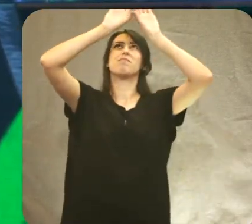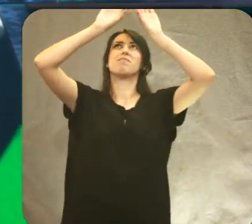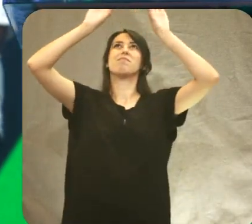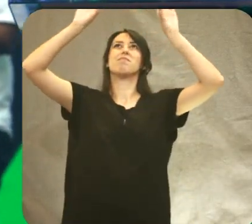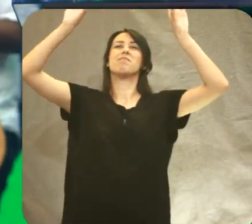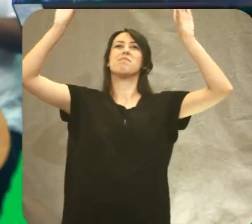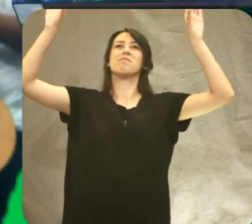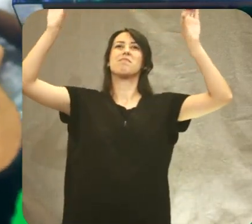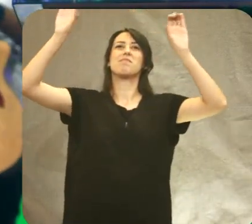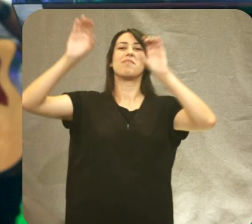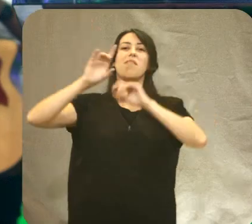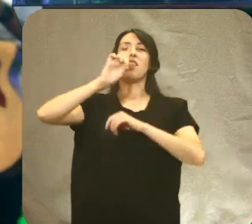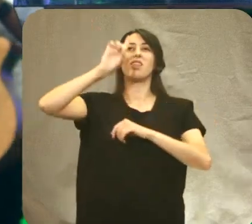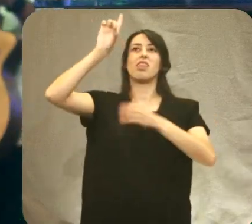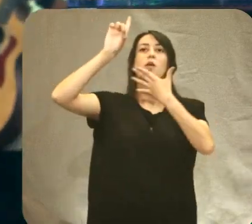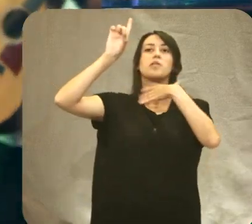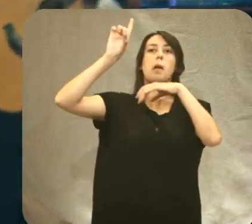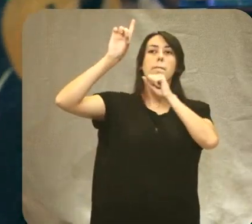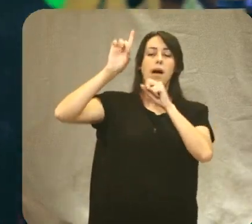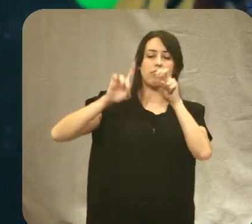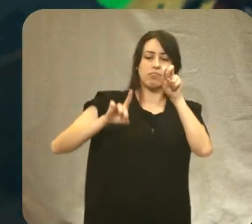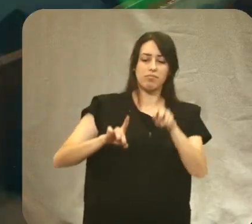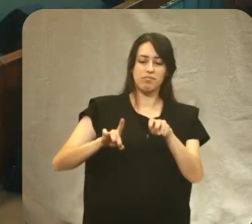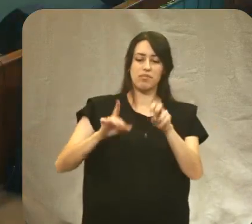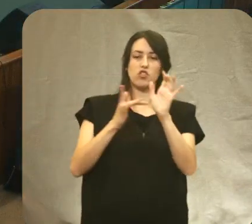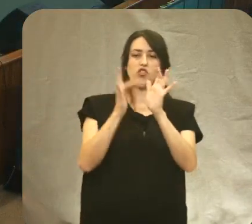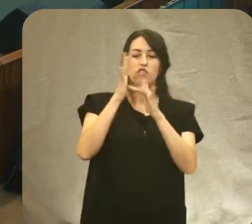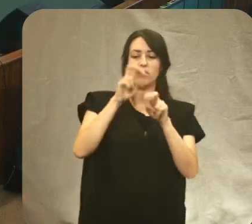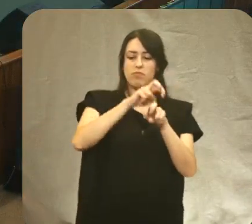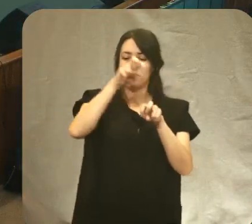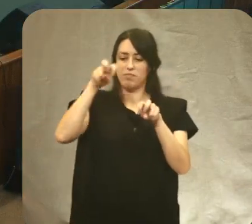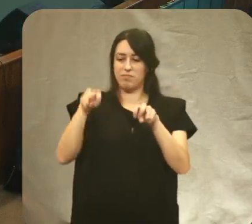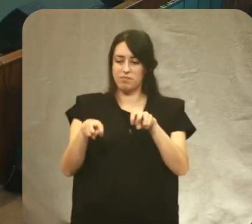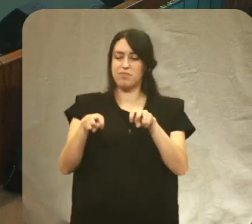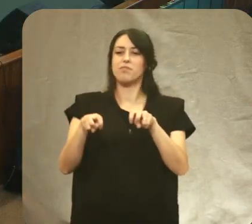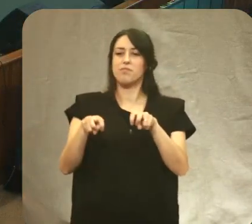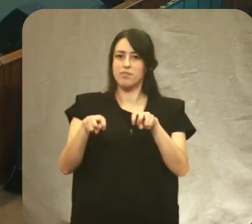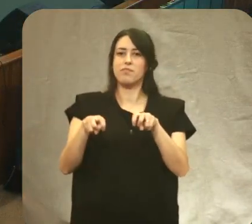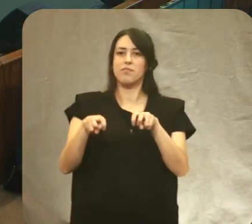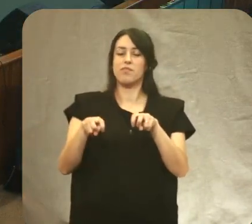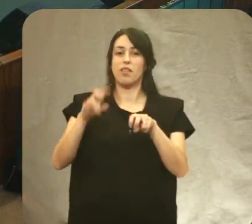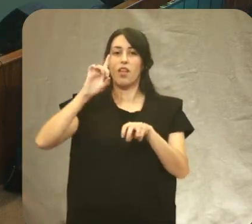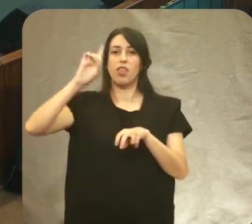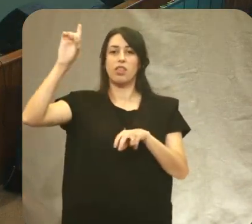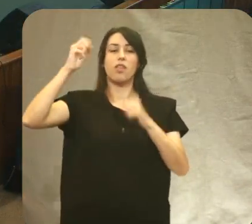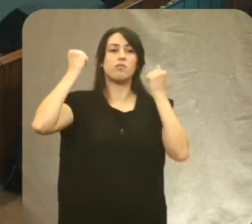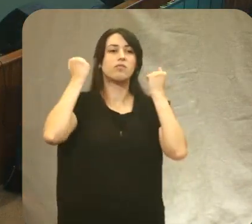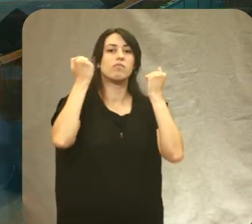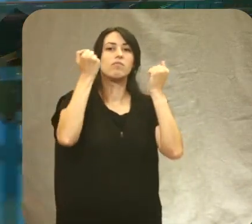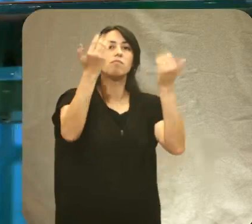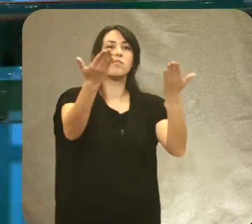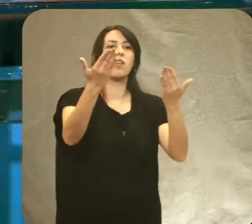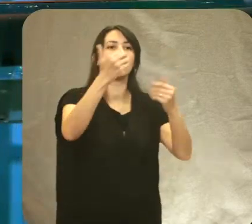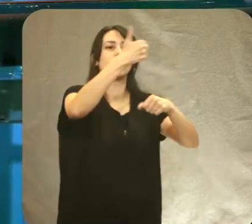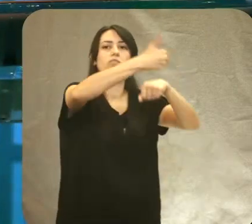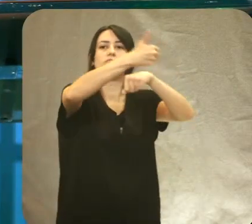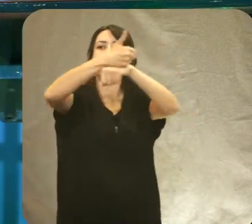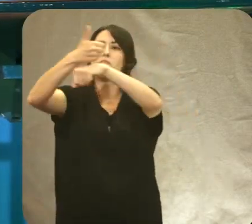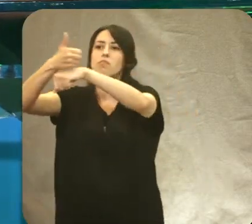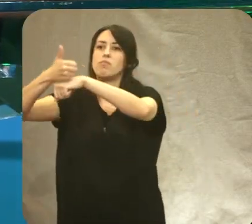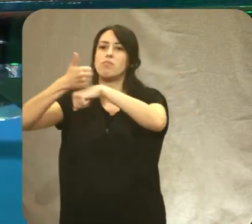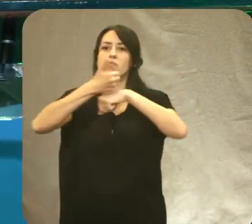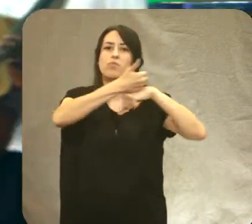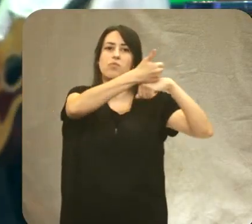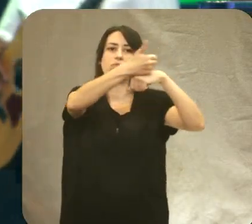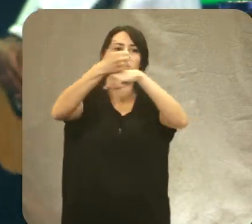do Pai, e lá ele pegou os despojos da guerra, a autoridade que foi tirada de nós no Éden, e